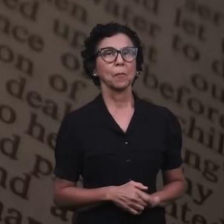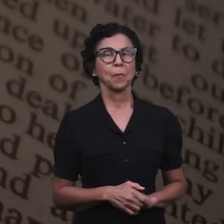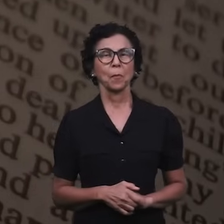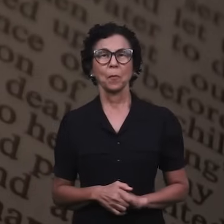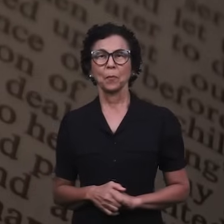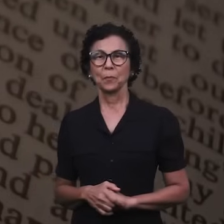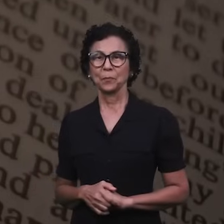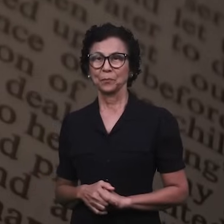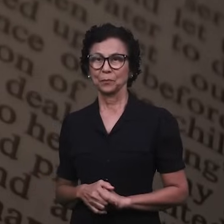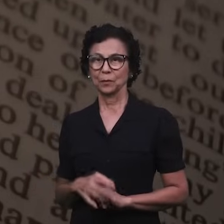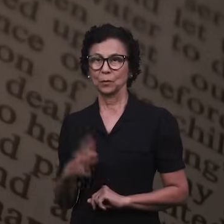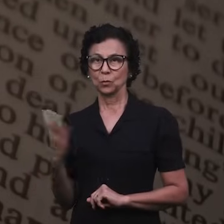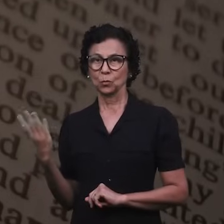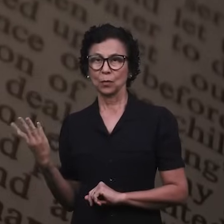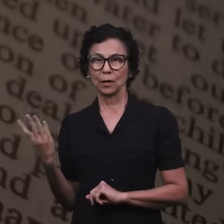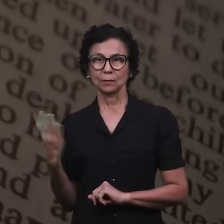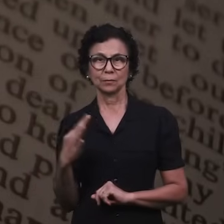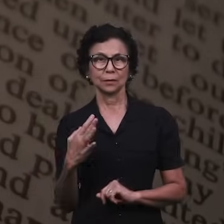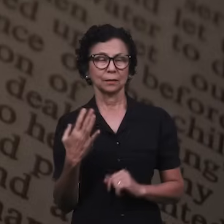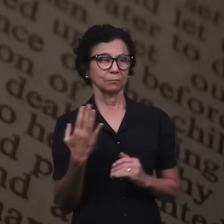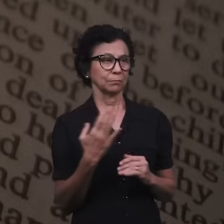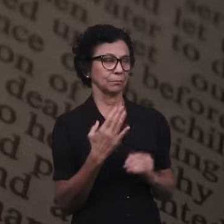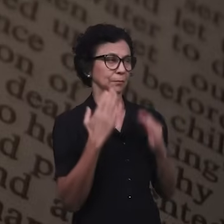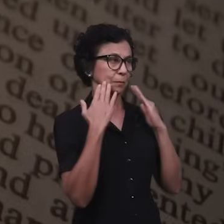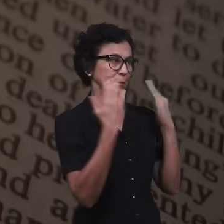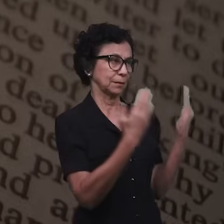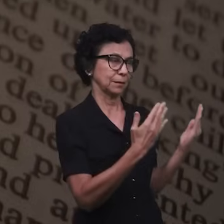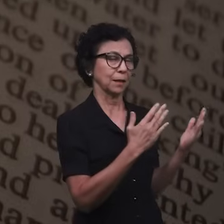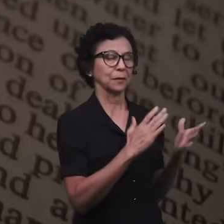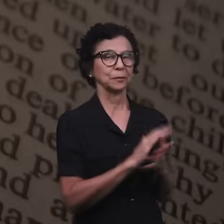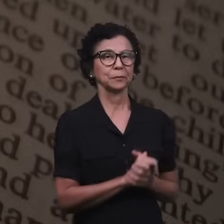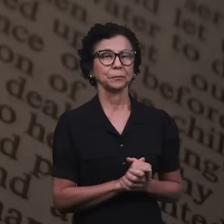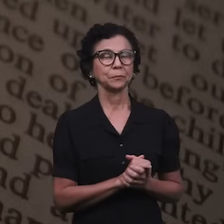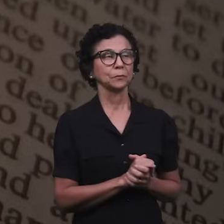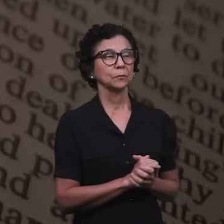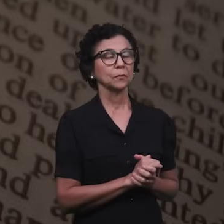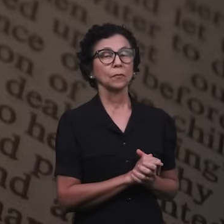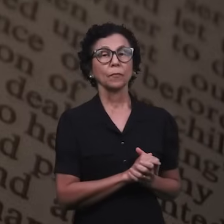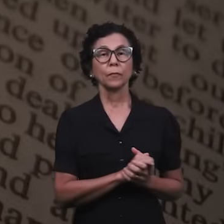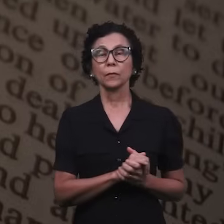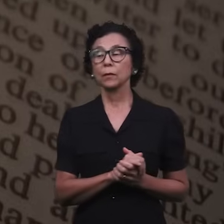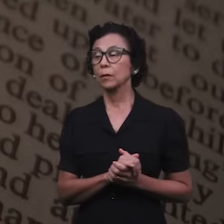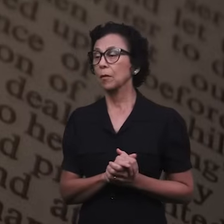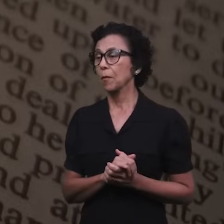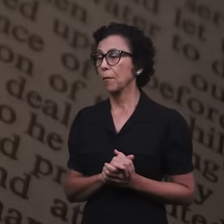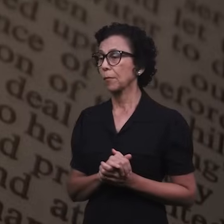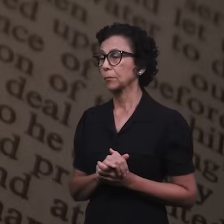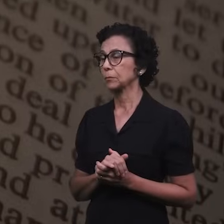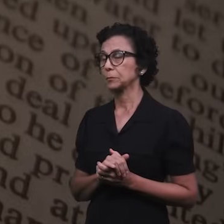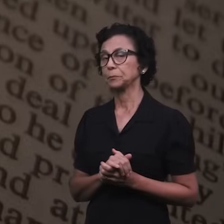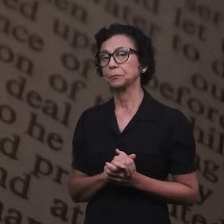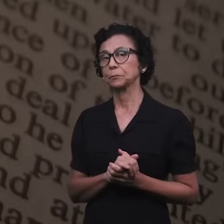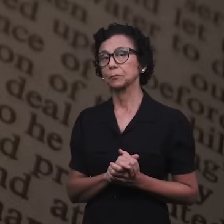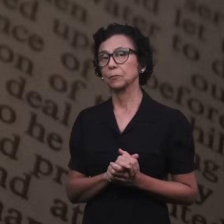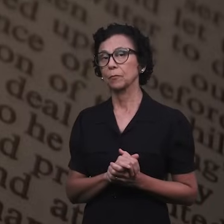e o rei, então, eles foram apresentados ao rei Nabucodonosor. O rei falou com